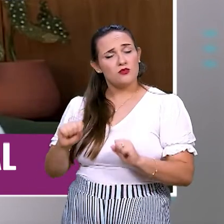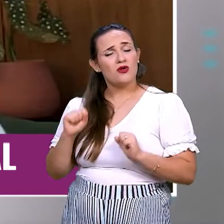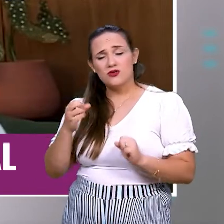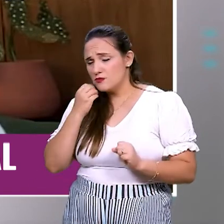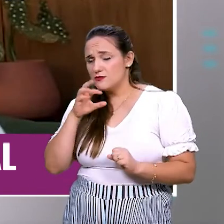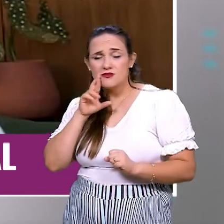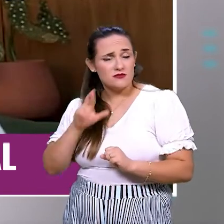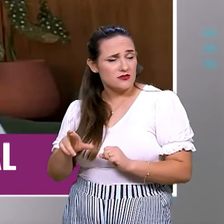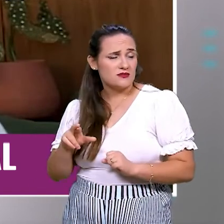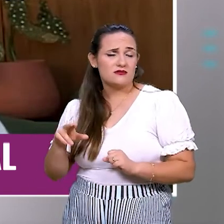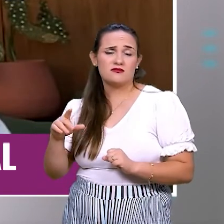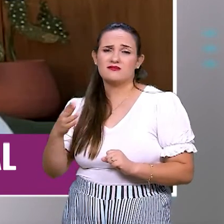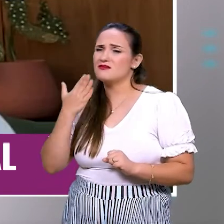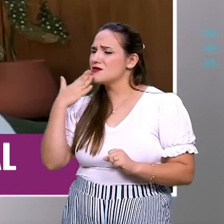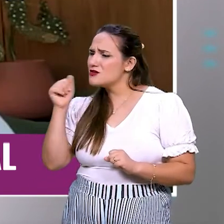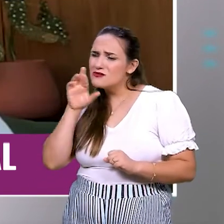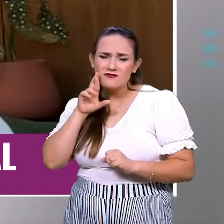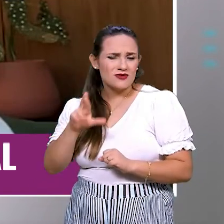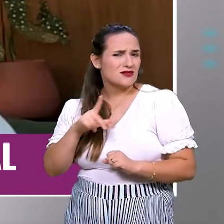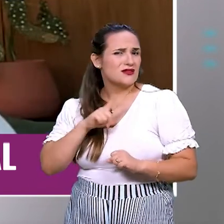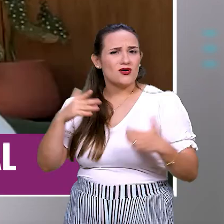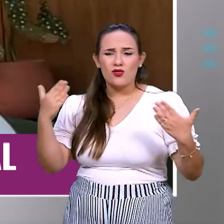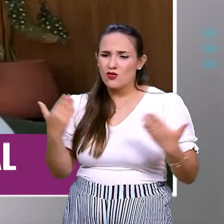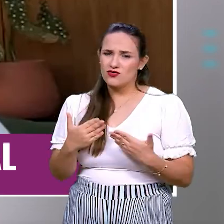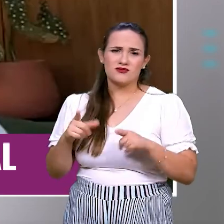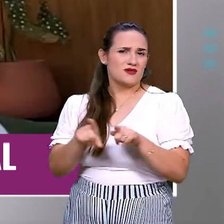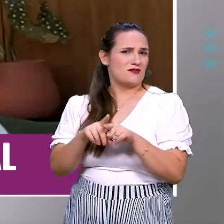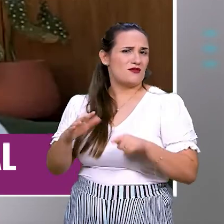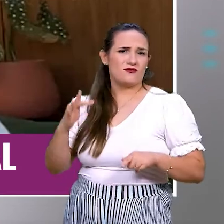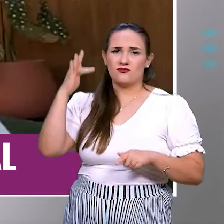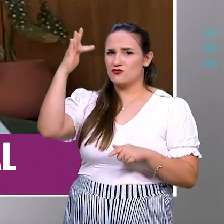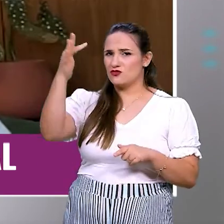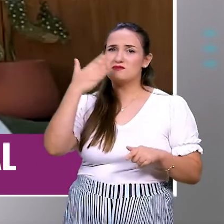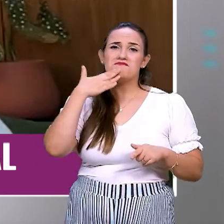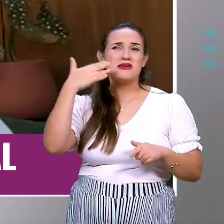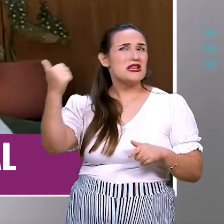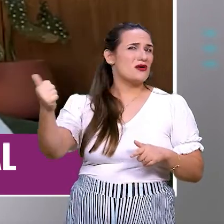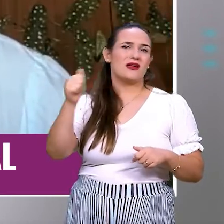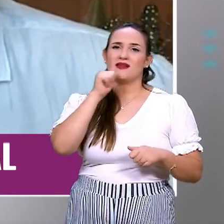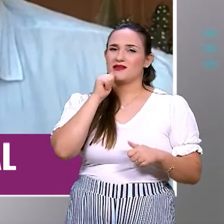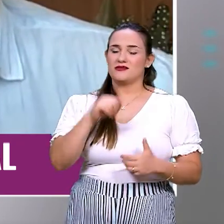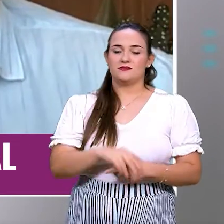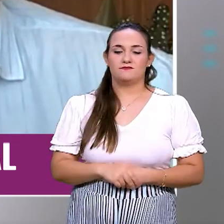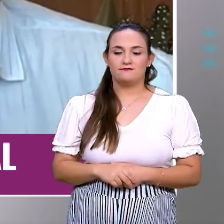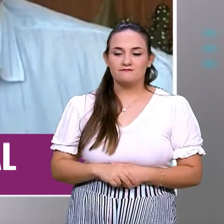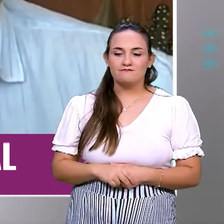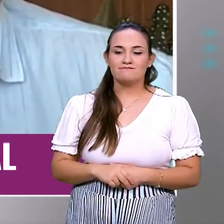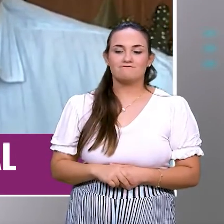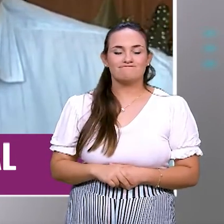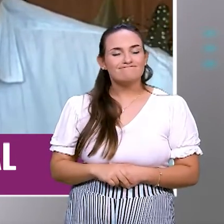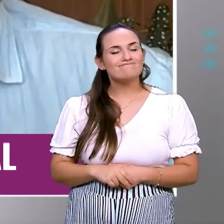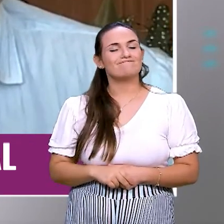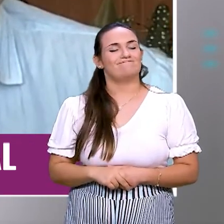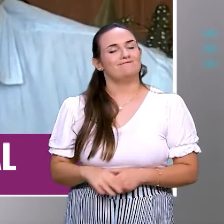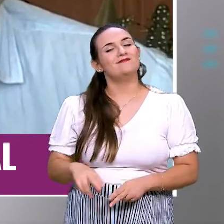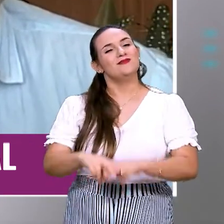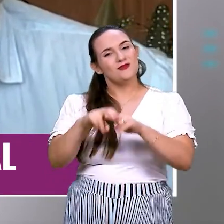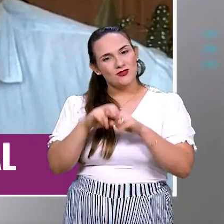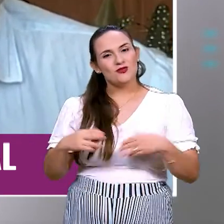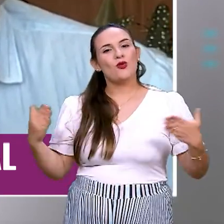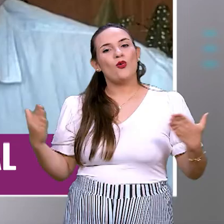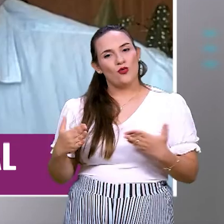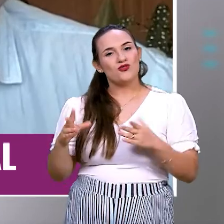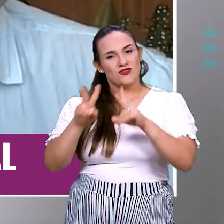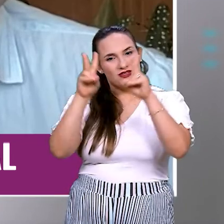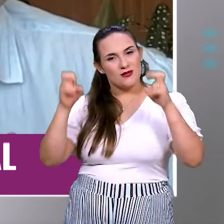dá resultado, melhora a sociedade hoje e muito mais ainda no futuro. Tá certo, é por isso que a gente está